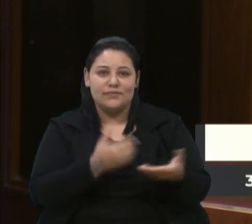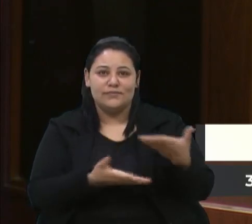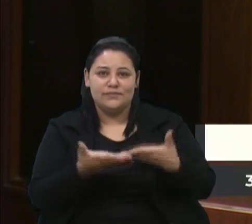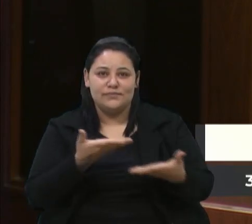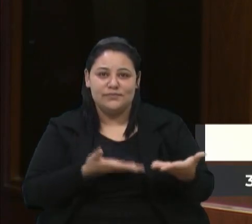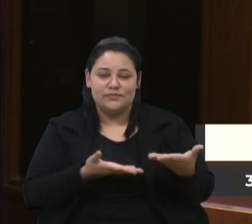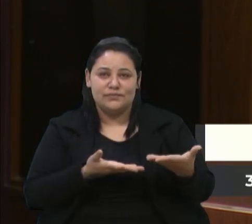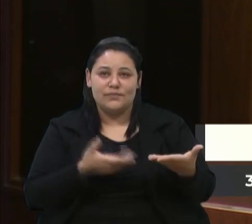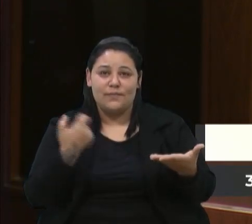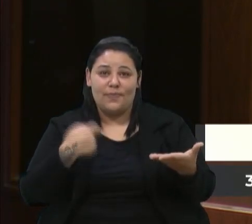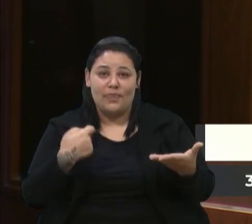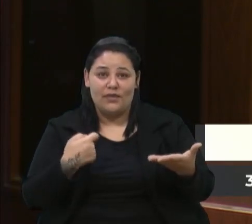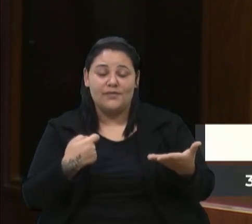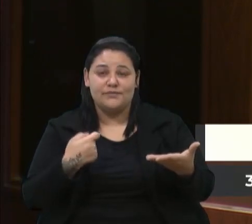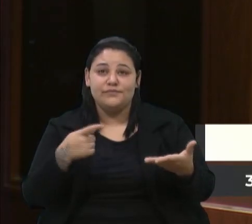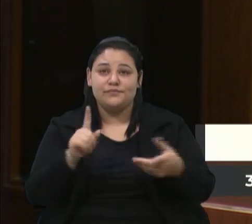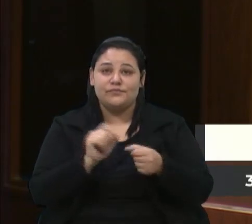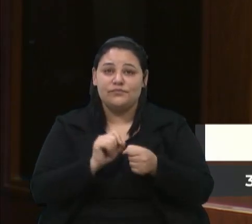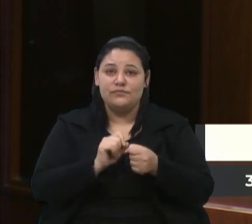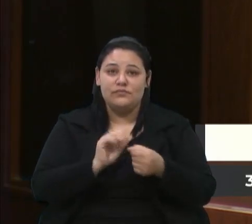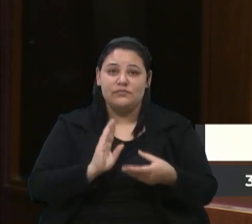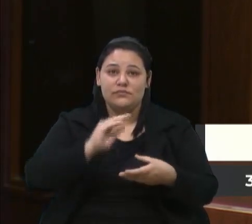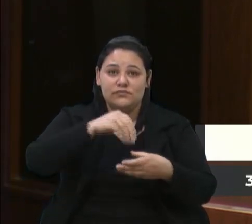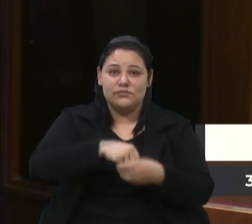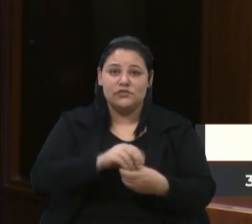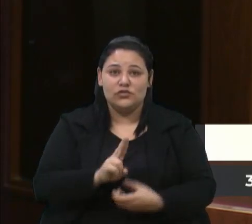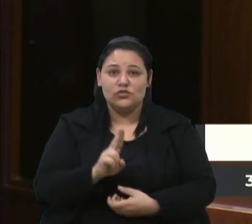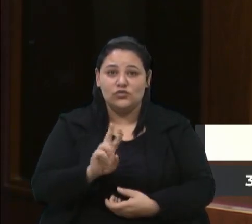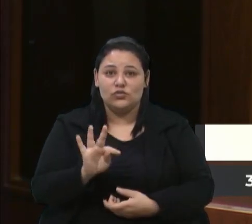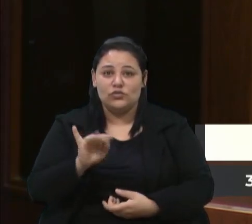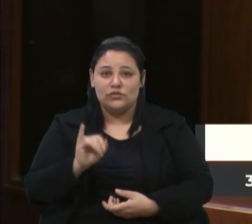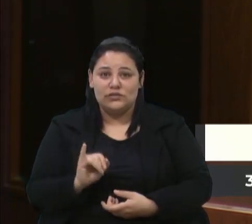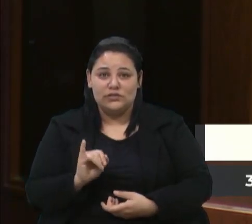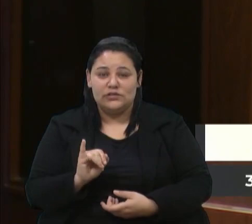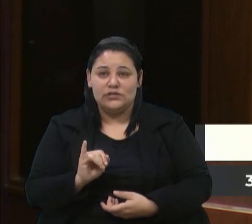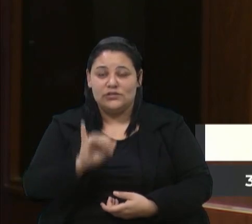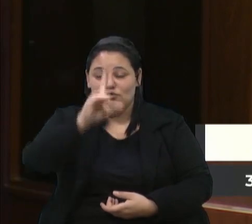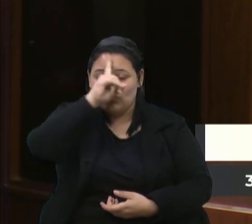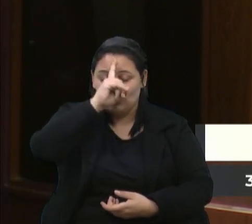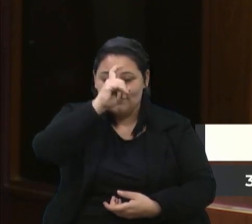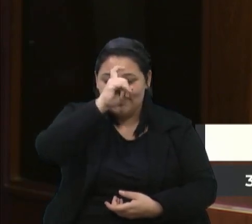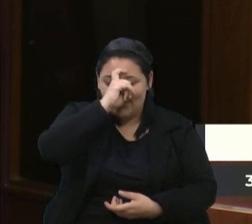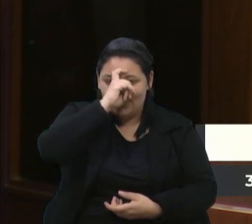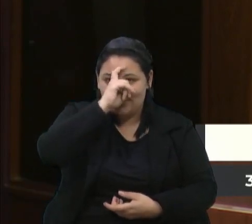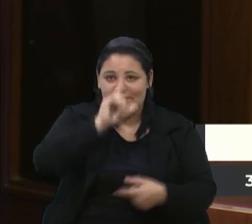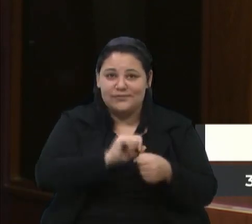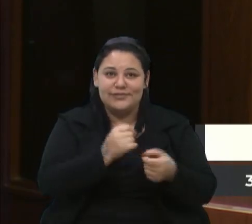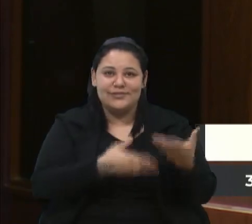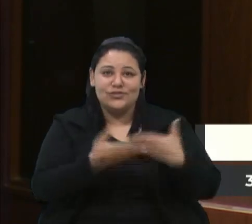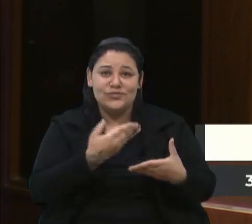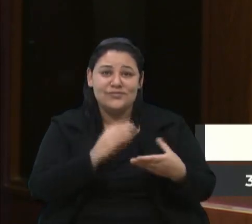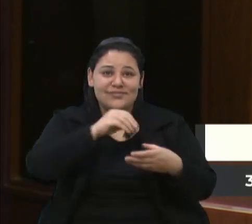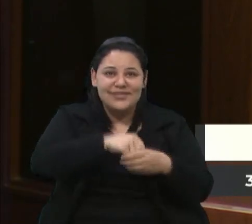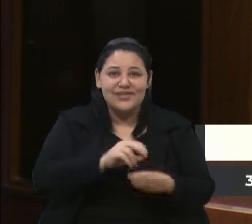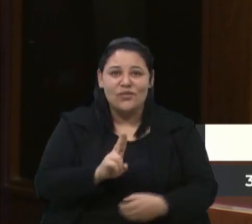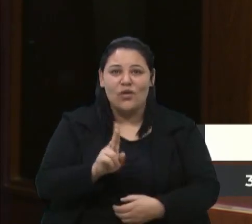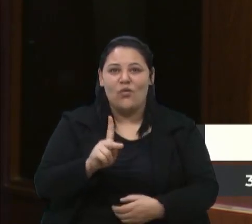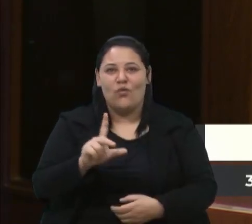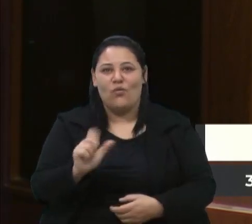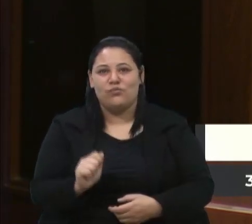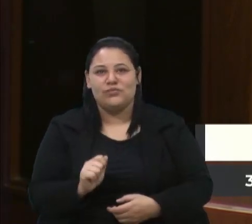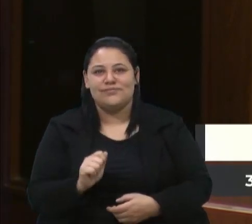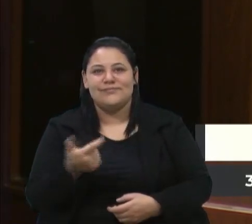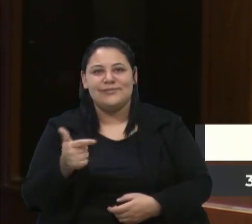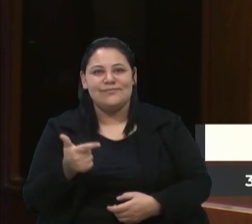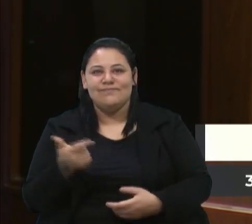que deveriam ser feitos dentro de UTIs hospitalares, e elas realizam esses atendimentos sem